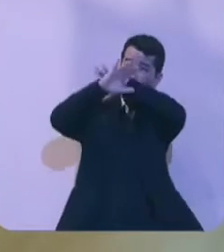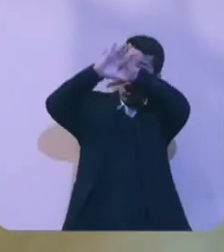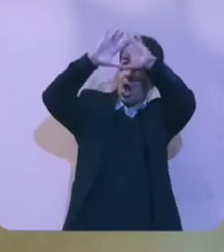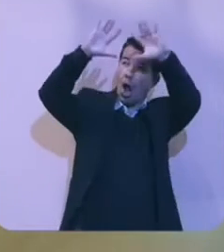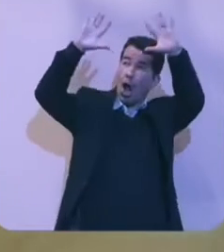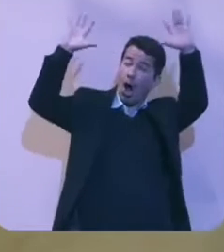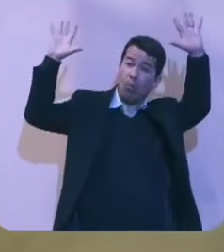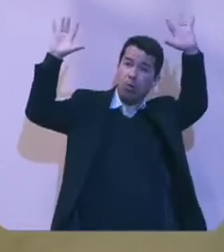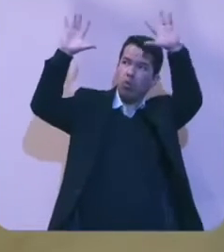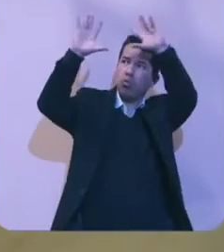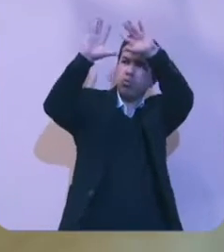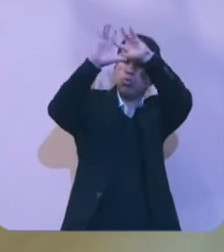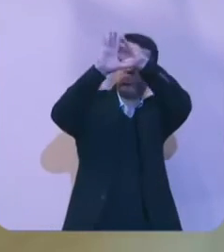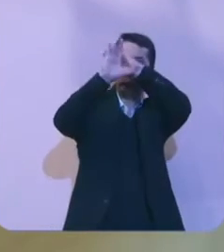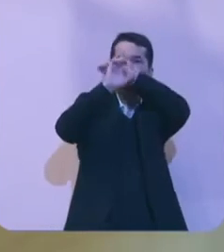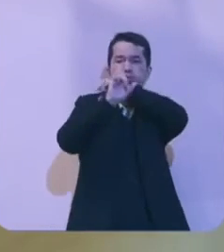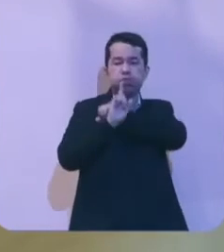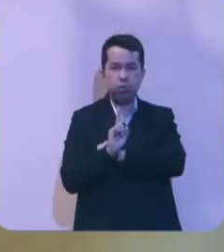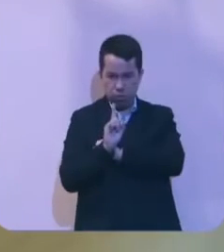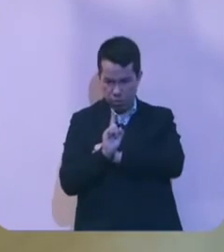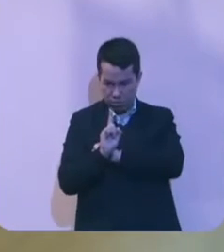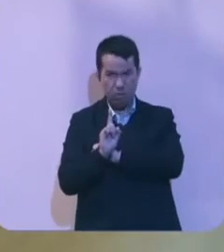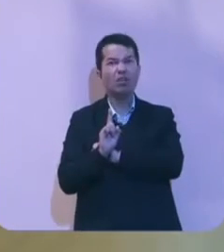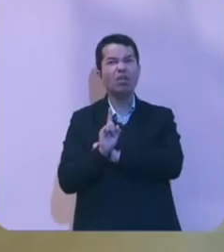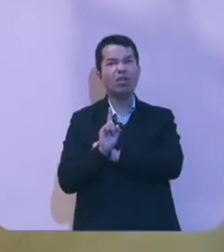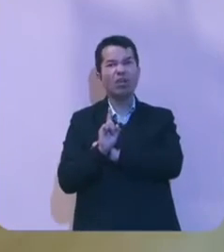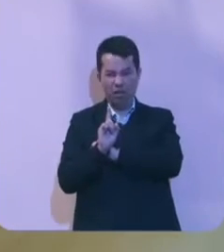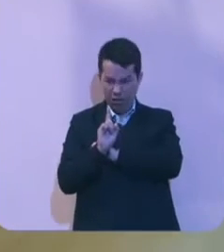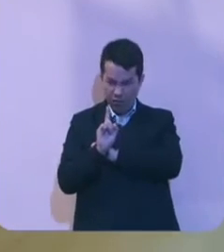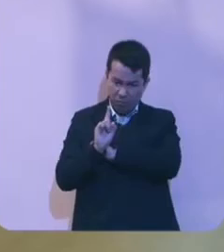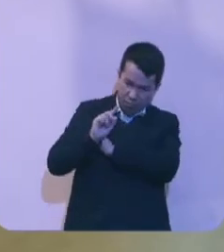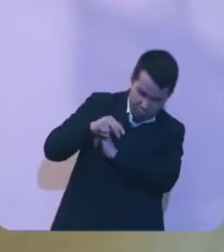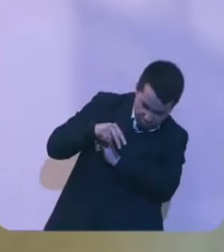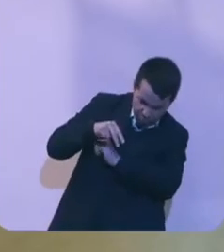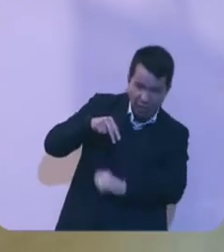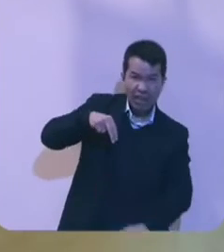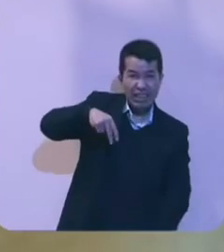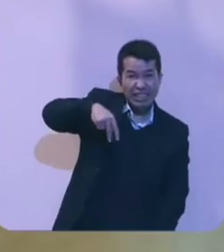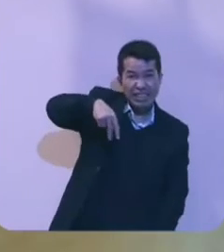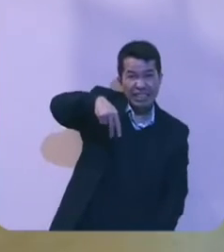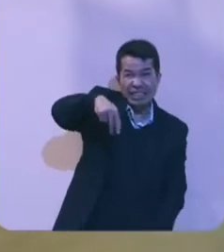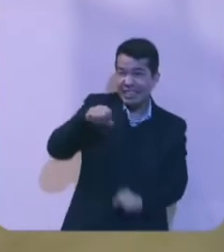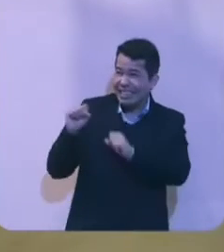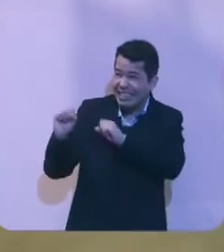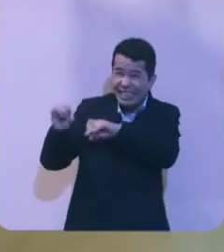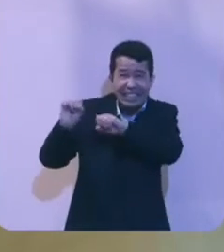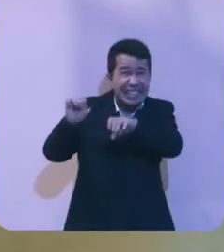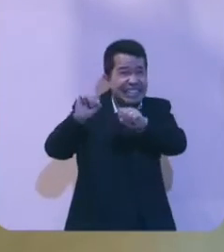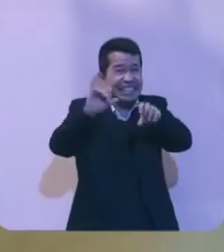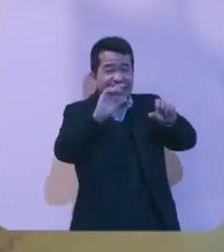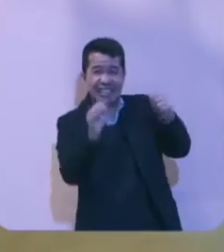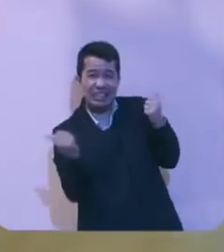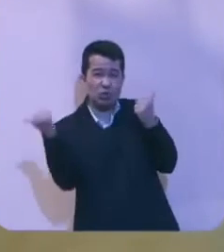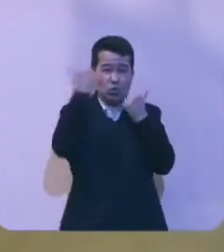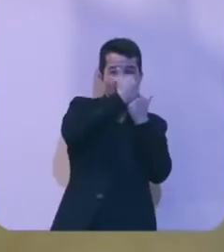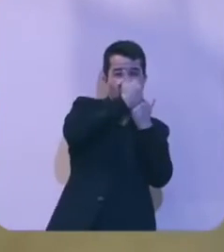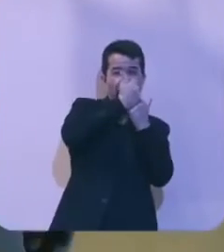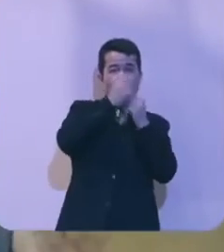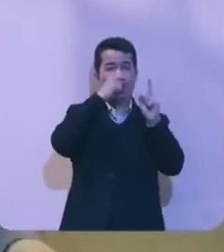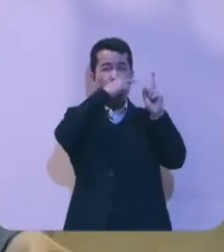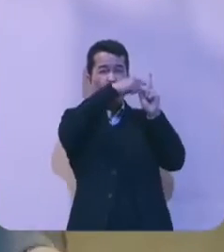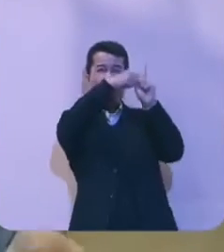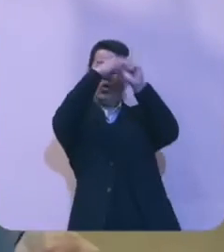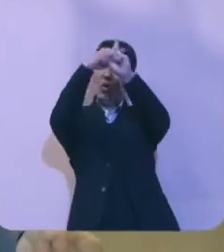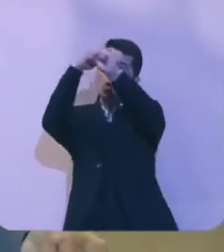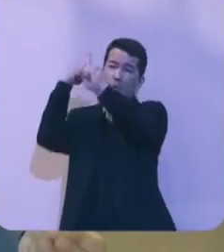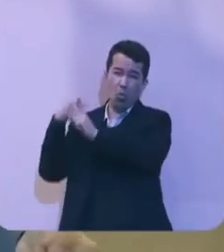glória para caber na forma humana, tomar o nosso lugar na cruz, descer o Hades, pegar as chaves da